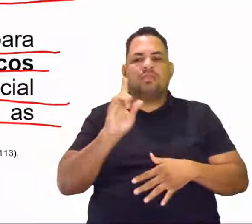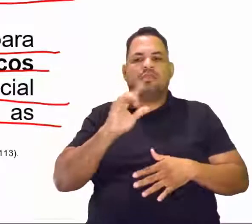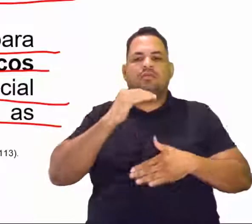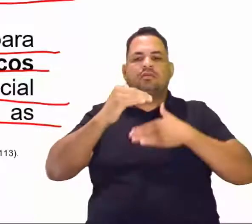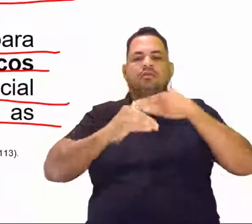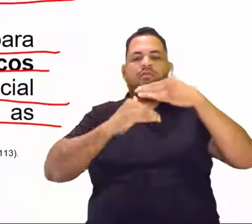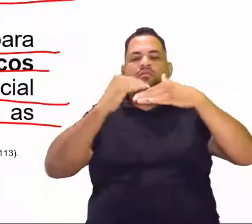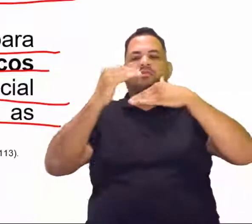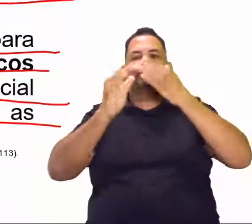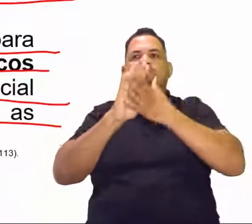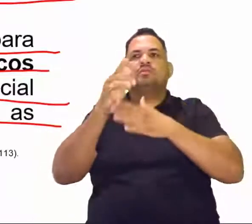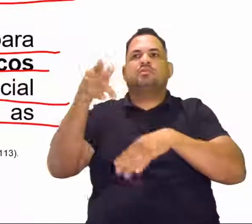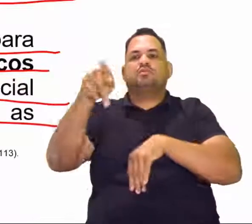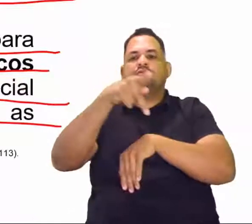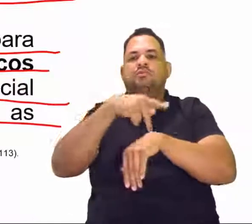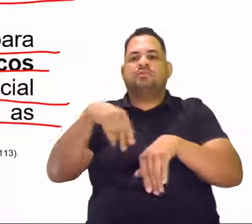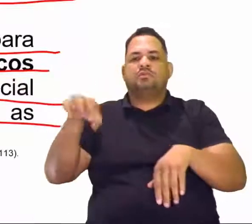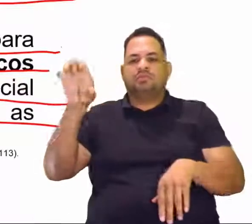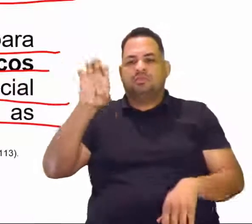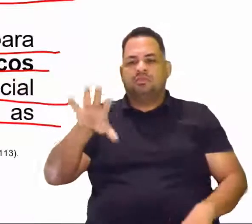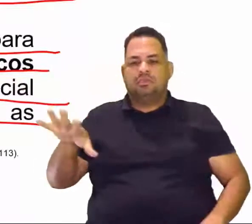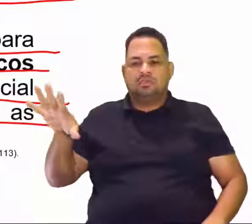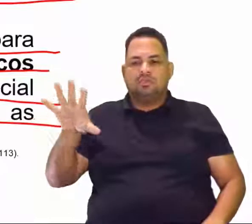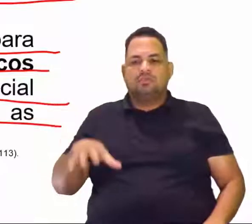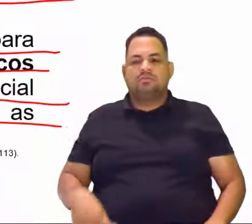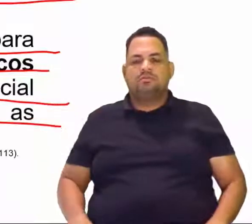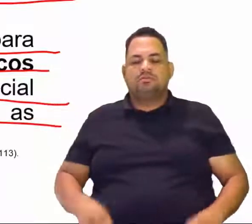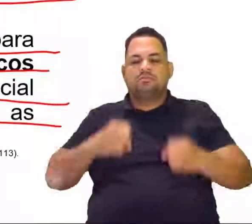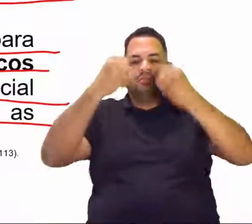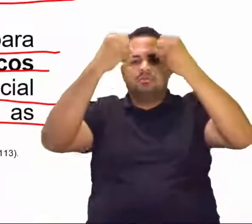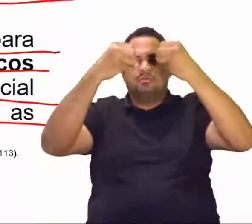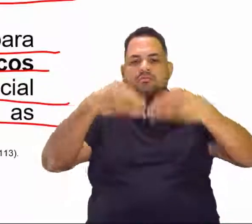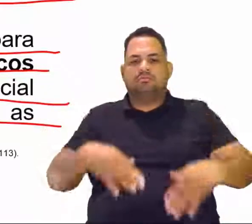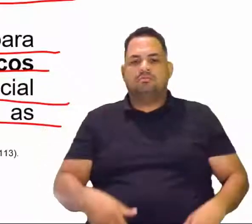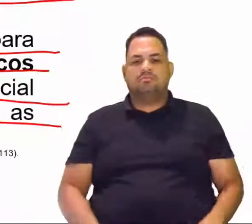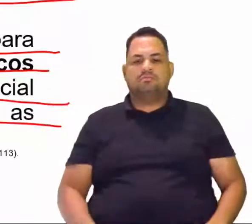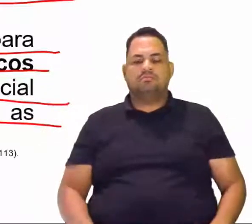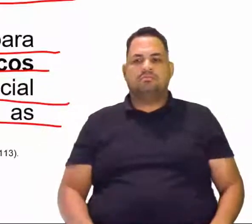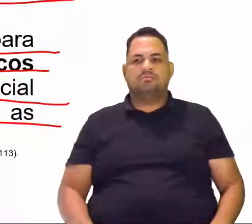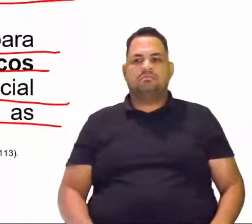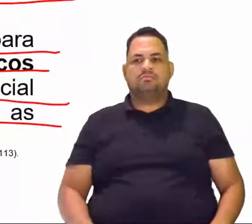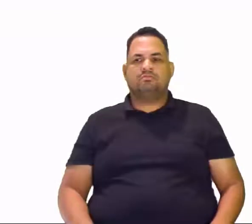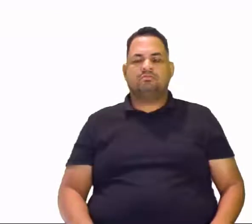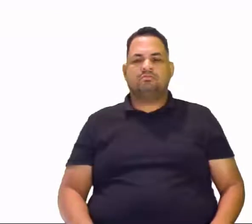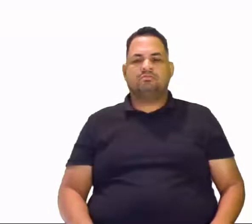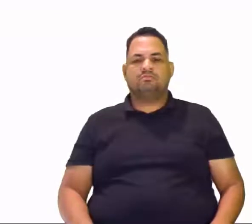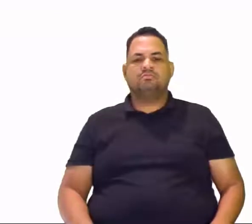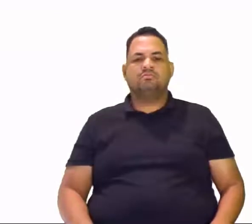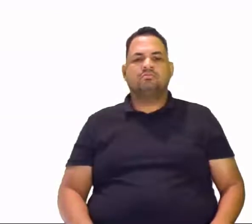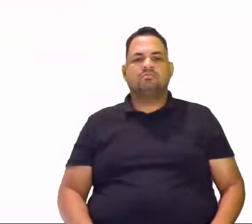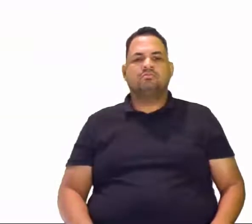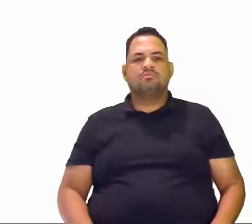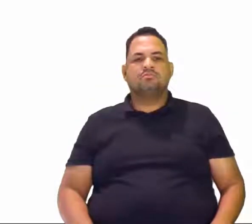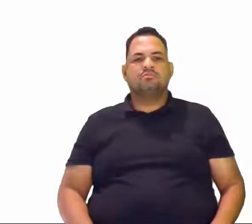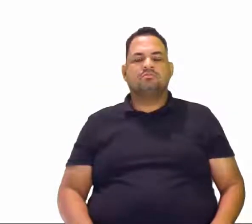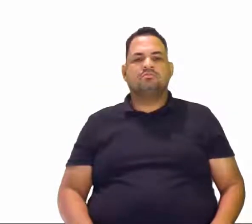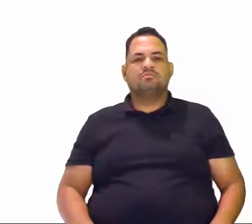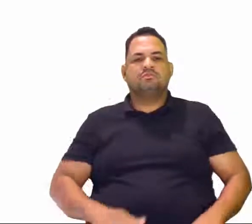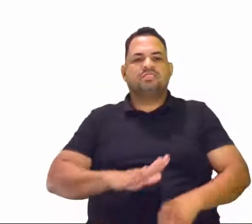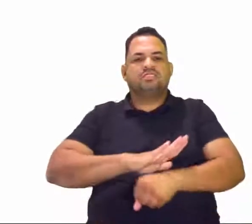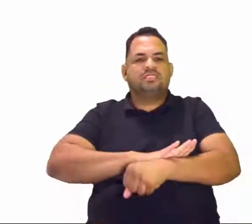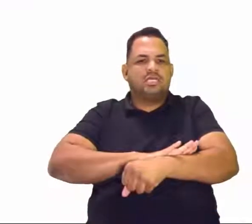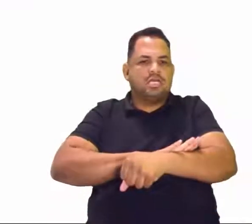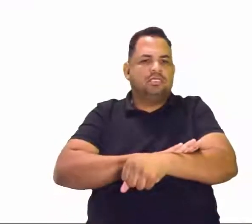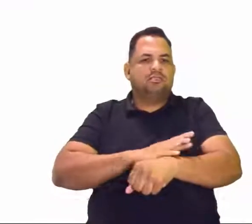evoluíram como os outros países da Europa a justificativa é só a justificativa foi esse racismo